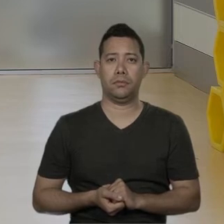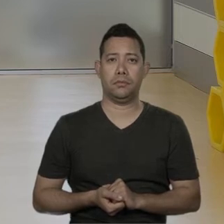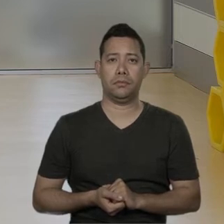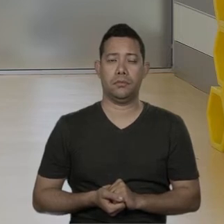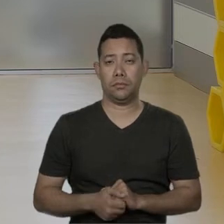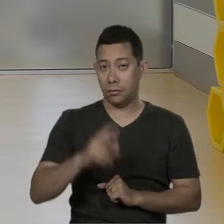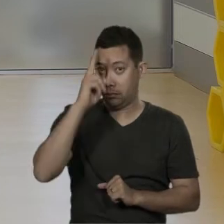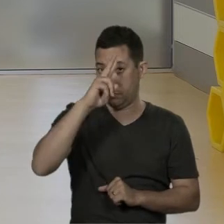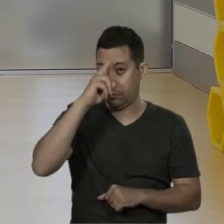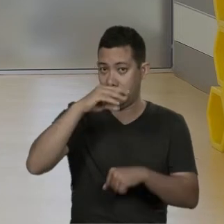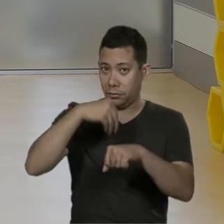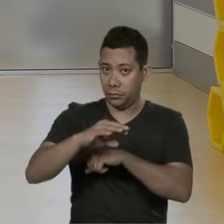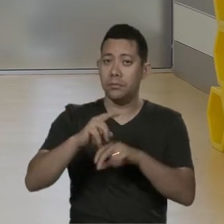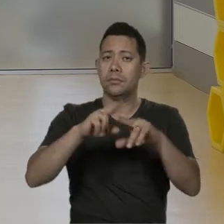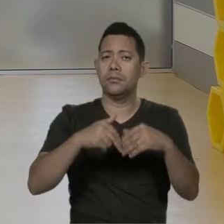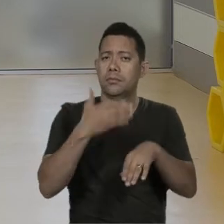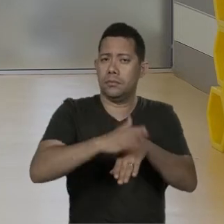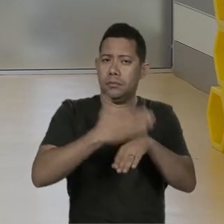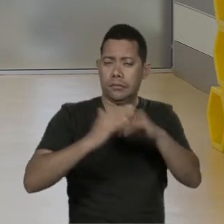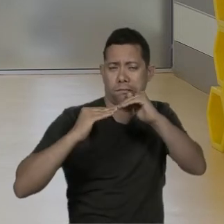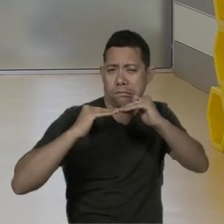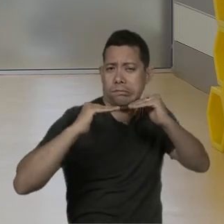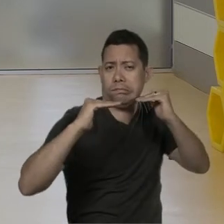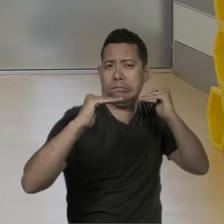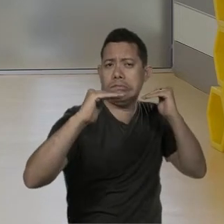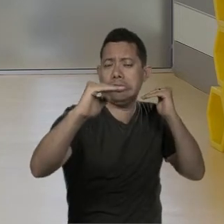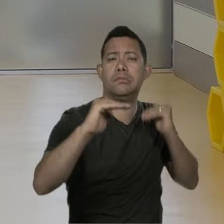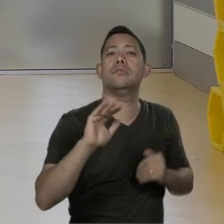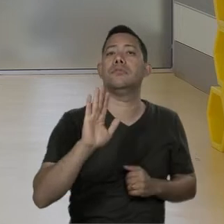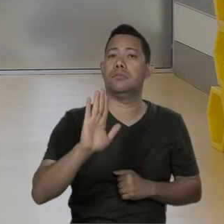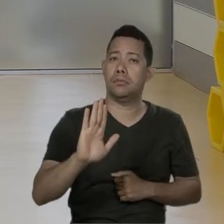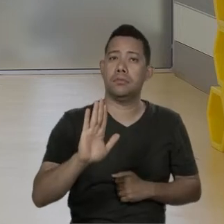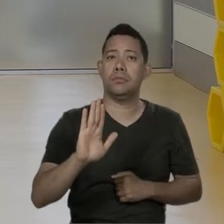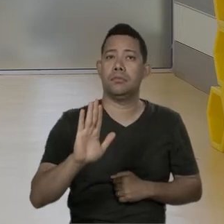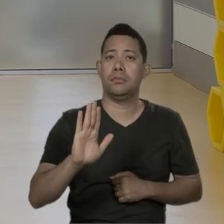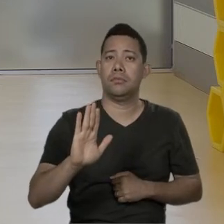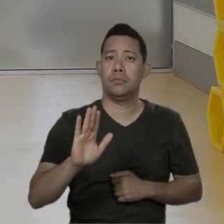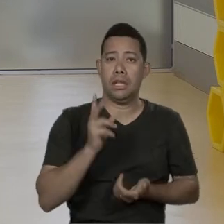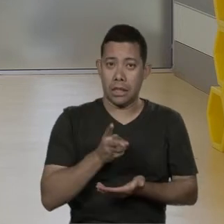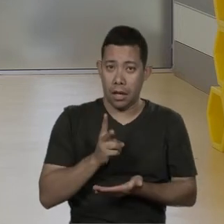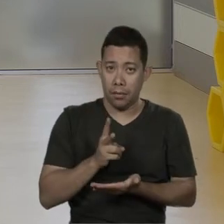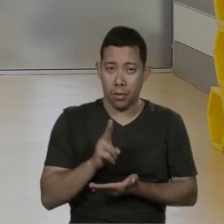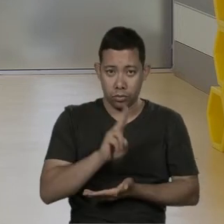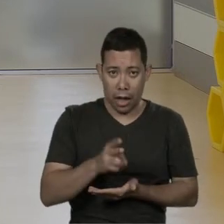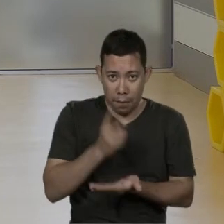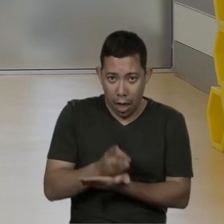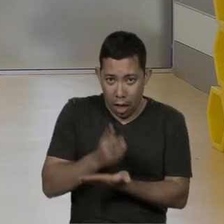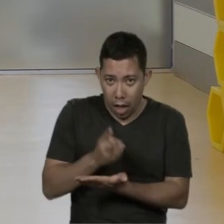Vale lembrar que por conta do treino ser contínuo, não significa que a gente precise ficar na mesma técnica.